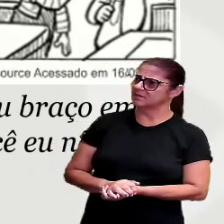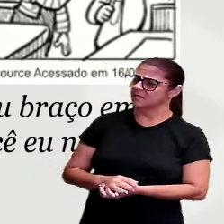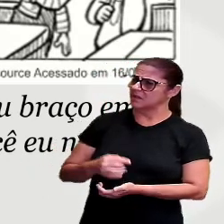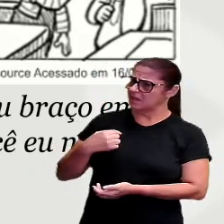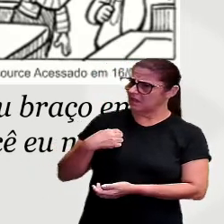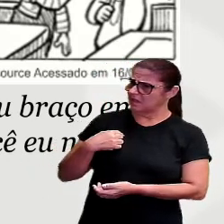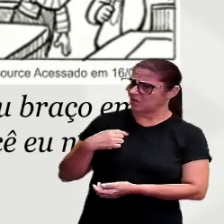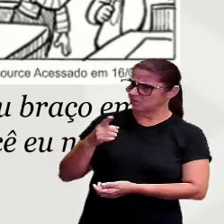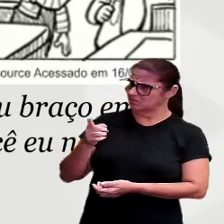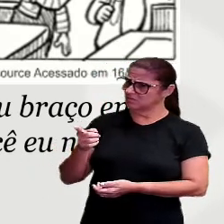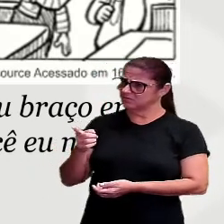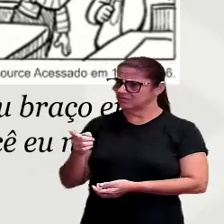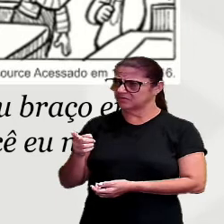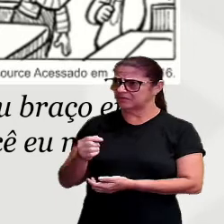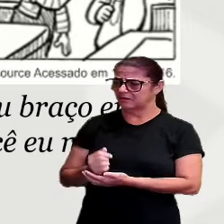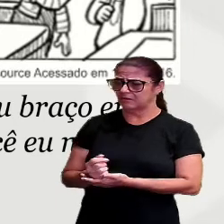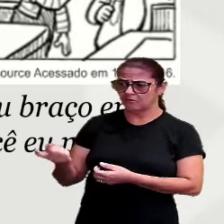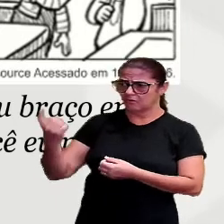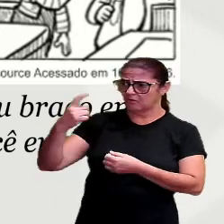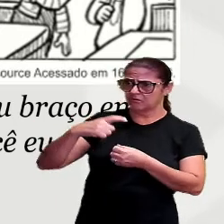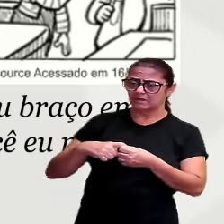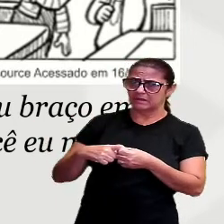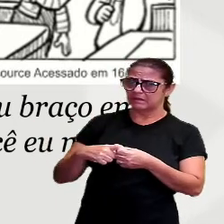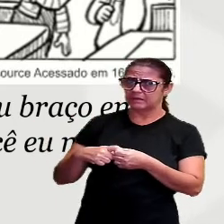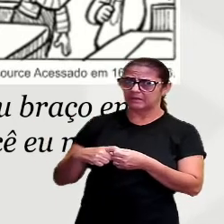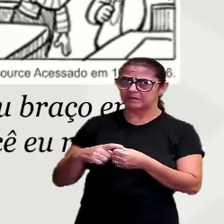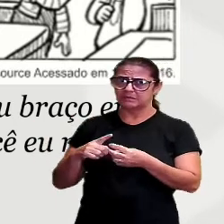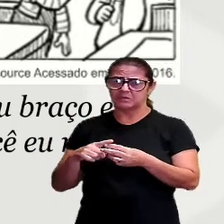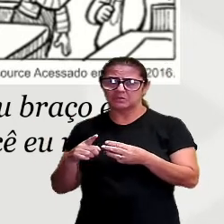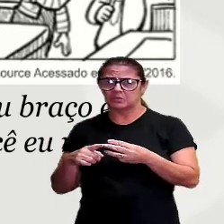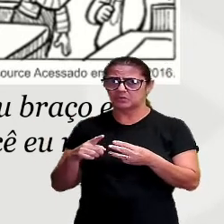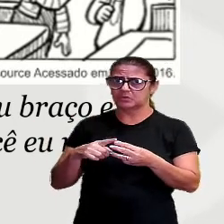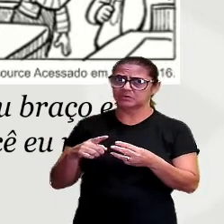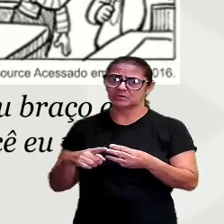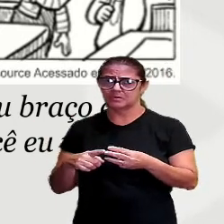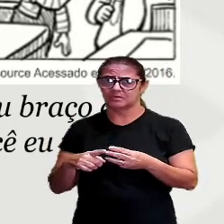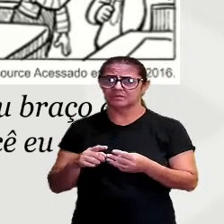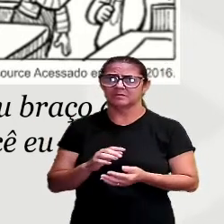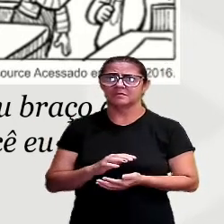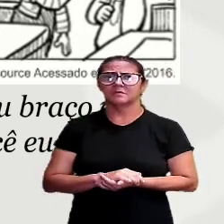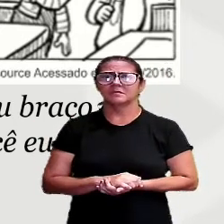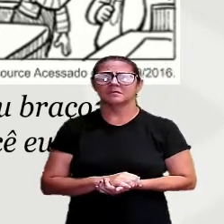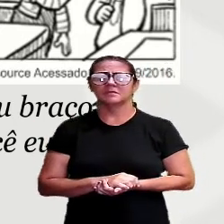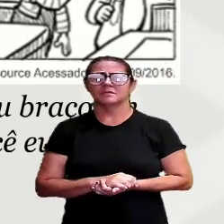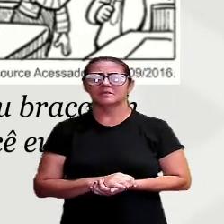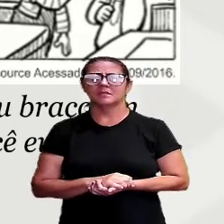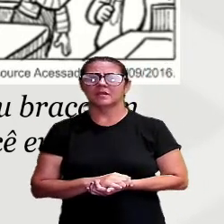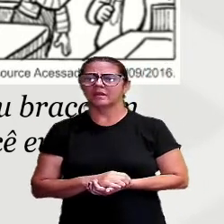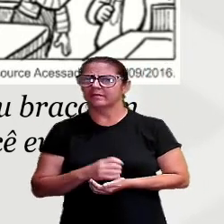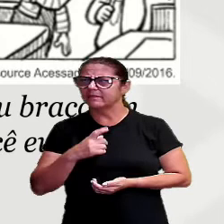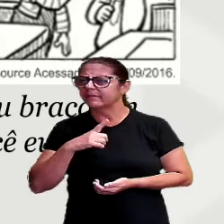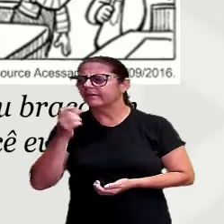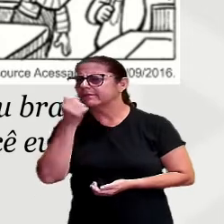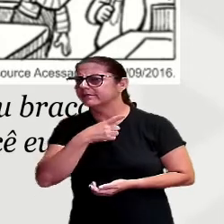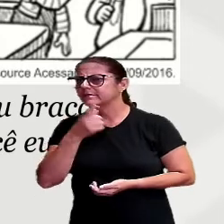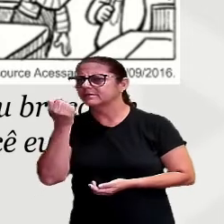eu fosse você, eu não voltaria para nenhum dos dois. E aí é o que a gente fala de, tem um humor